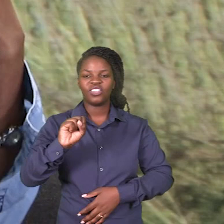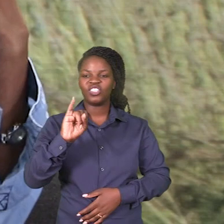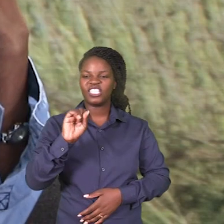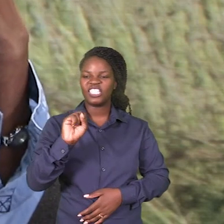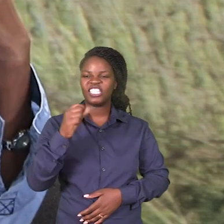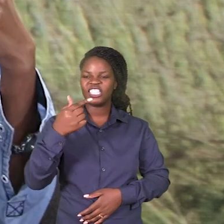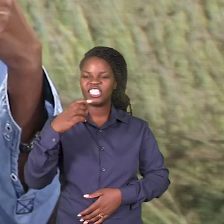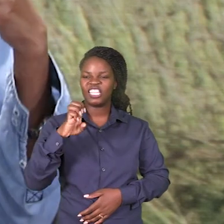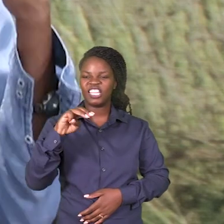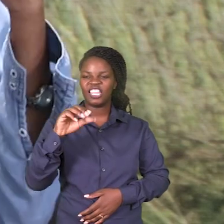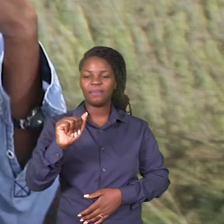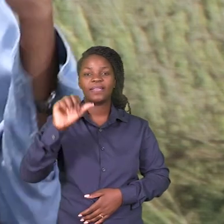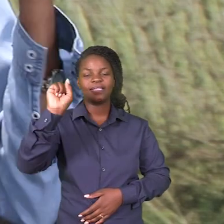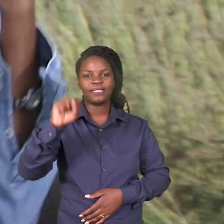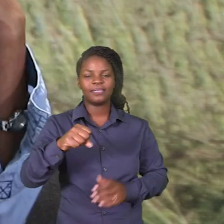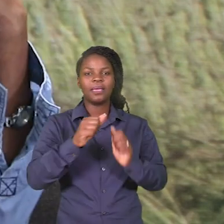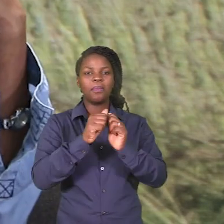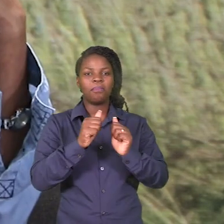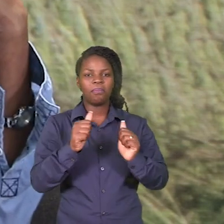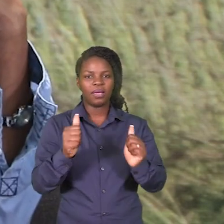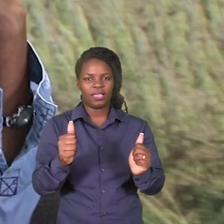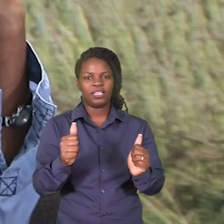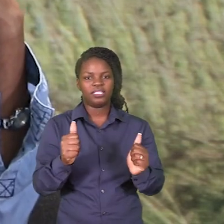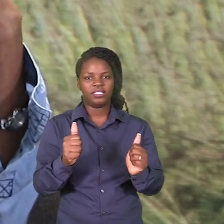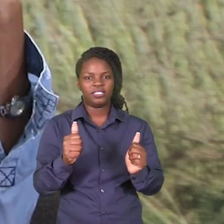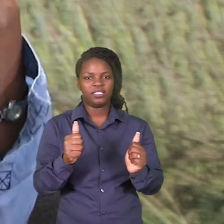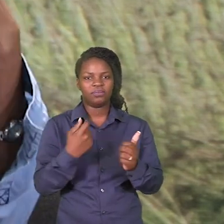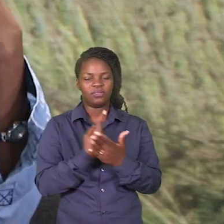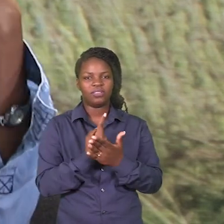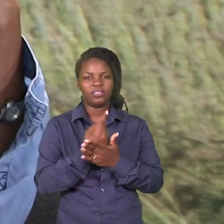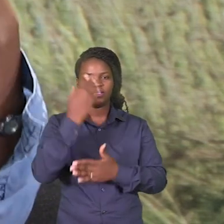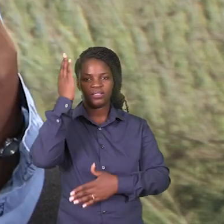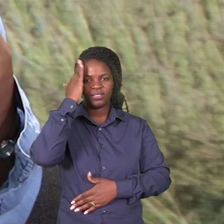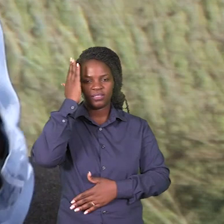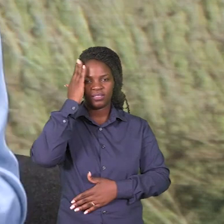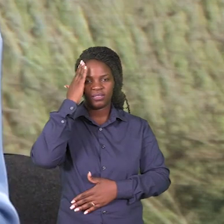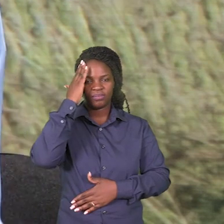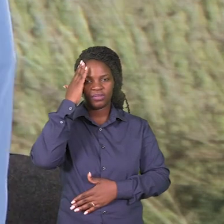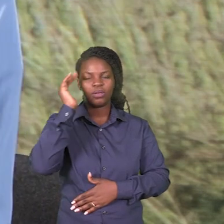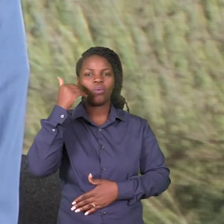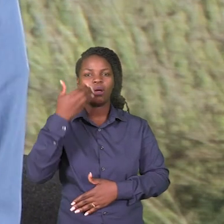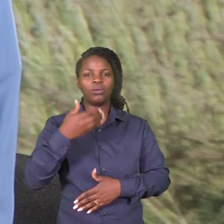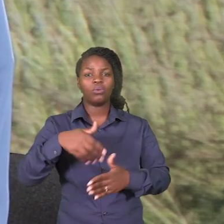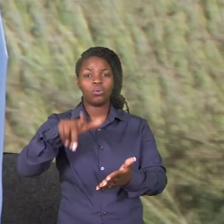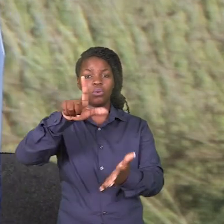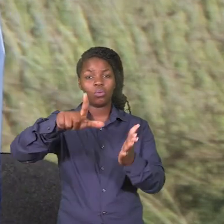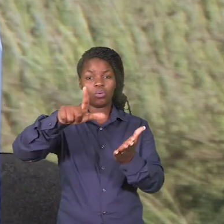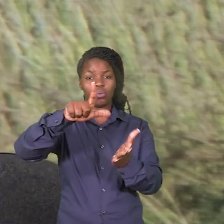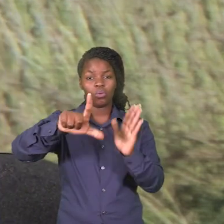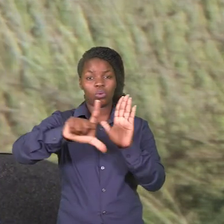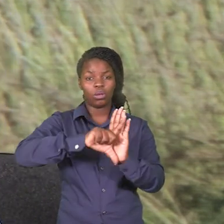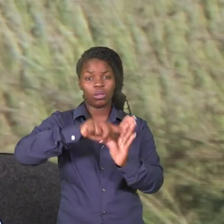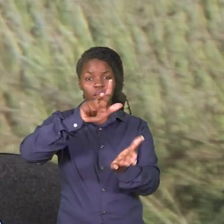é o sistema mas quem está por detrás do sistema também deve estar consciente de que quando é